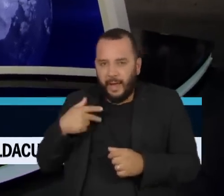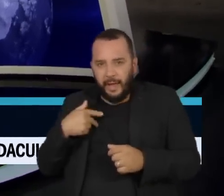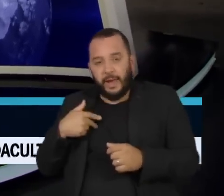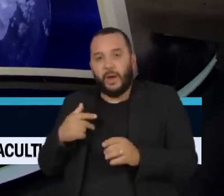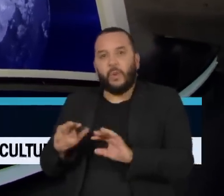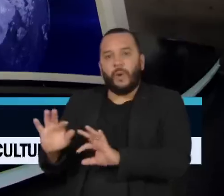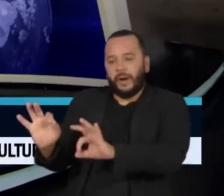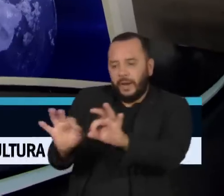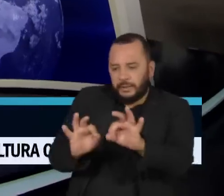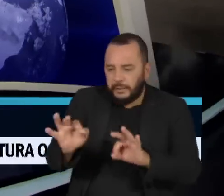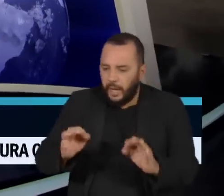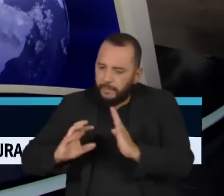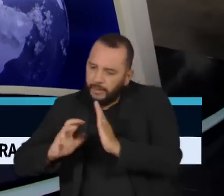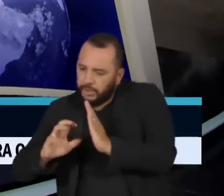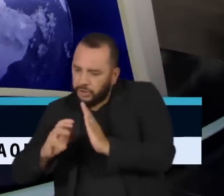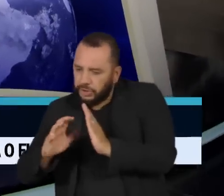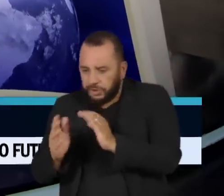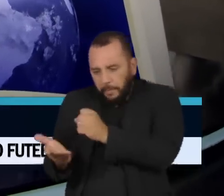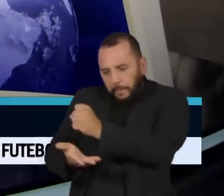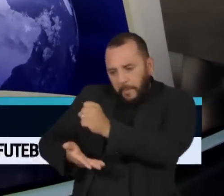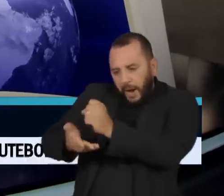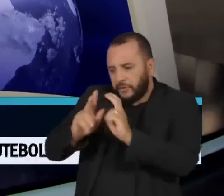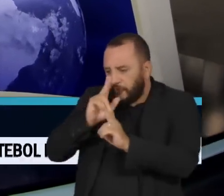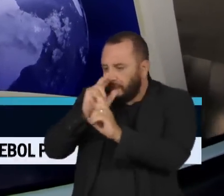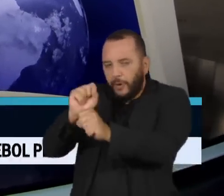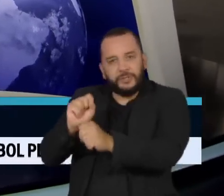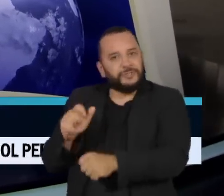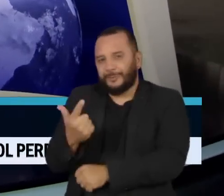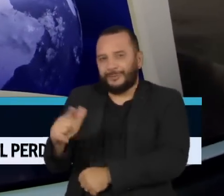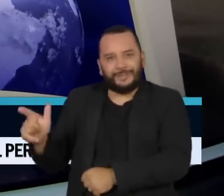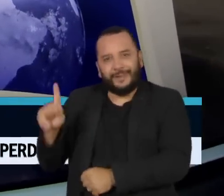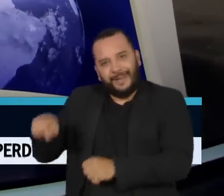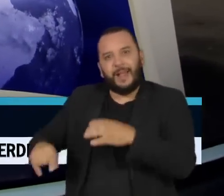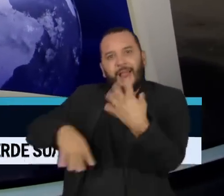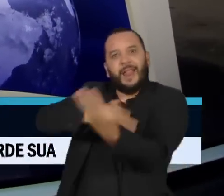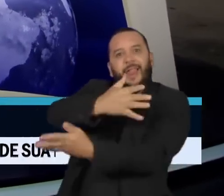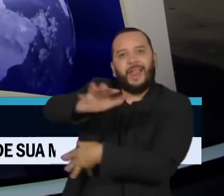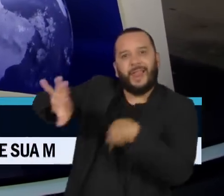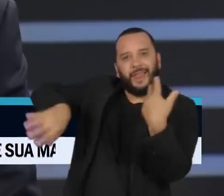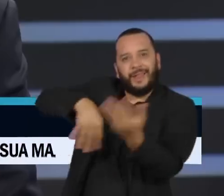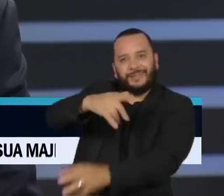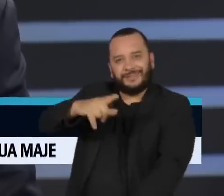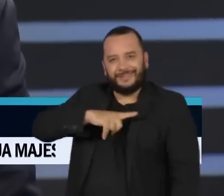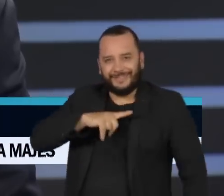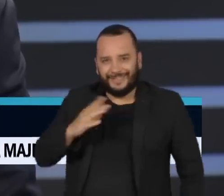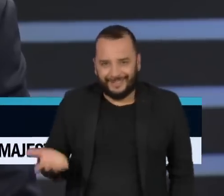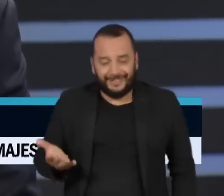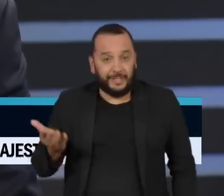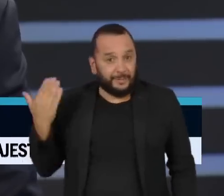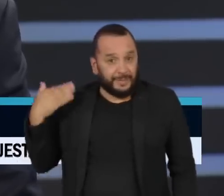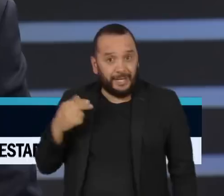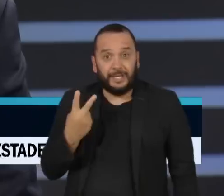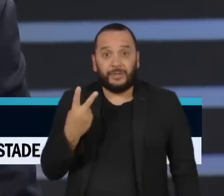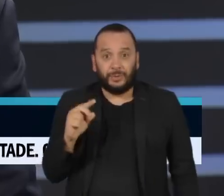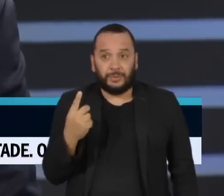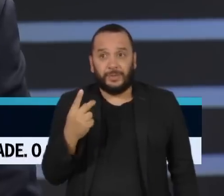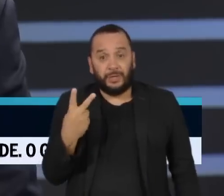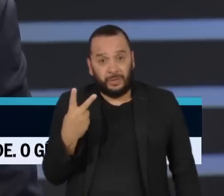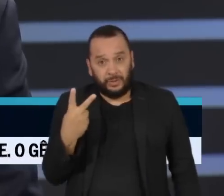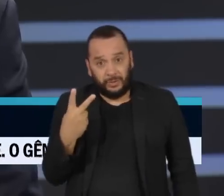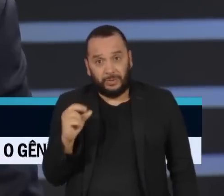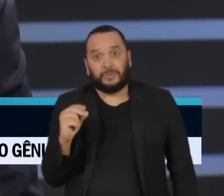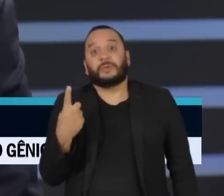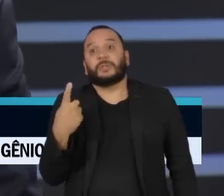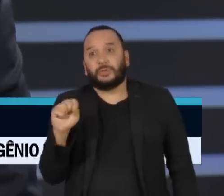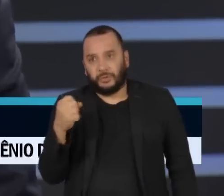orgânica, partidária, para dar sustentação ao movimento dele. E não é a primeira vez que ele faz isso. Quando se elegeu em 2018, ele se elegeu por um partido que